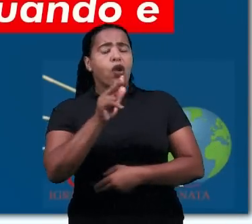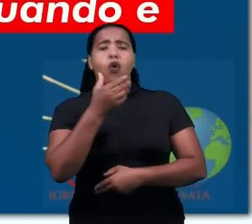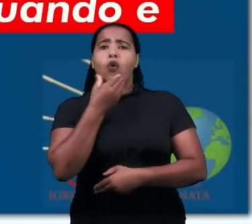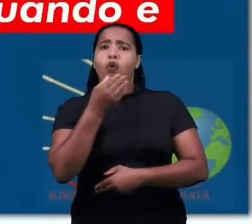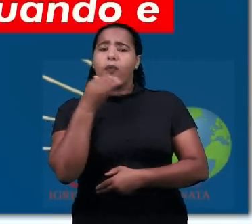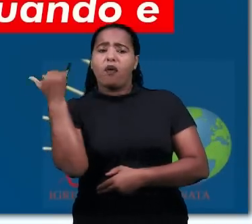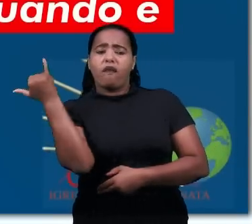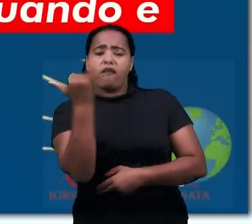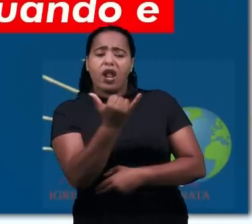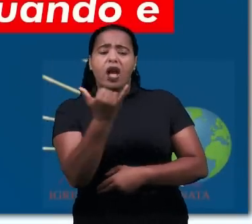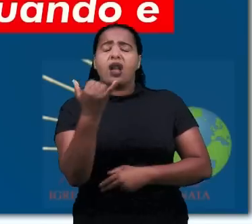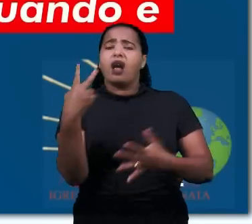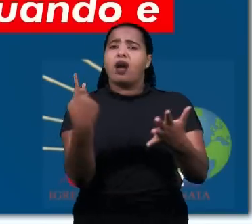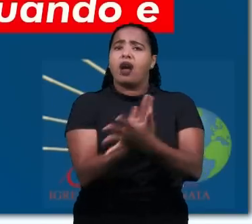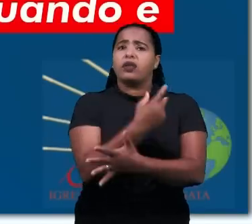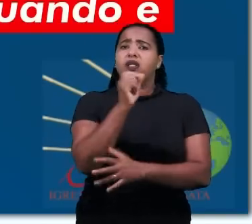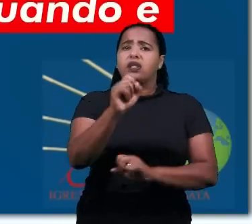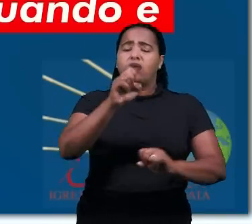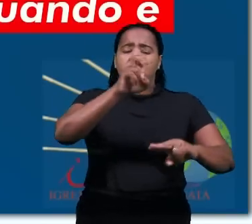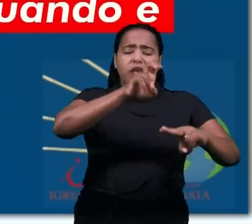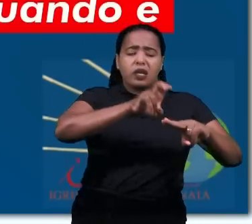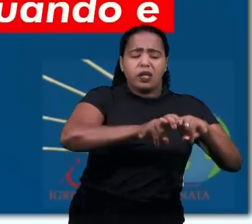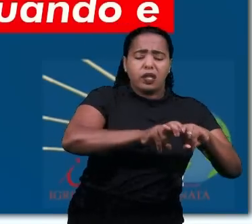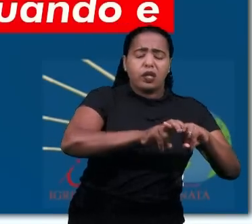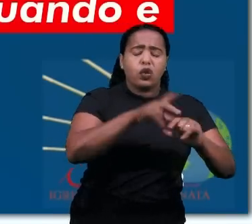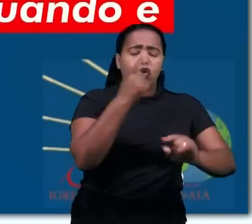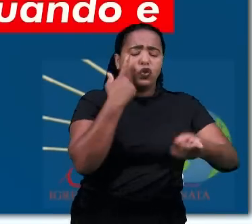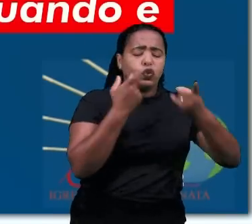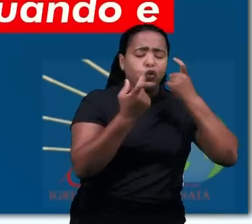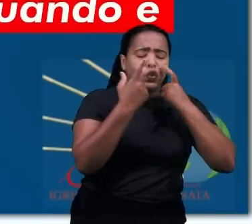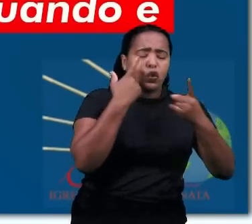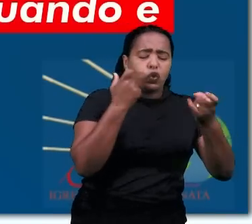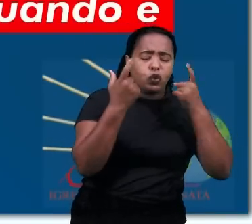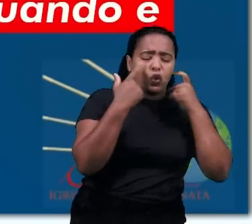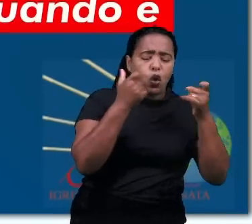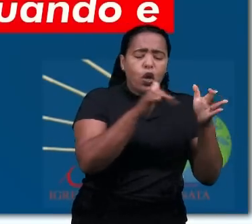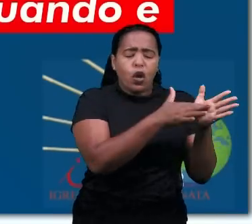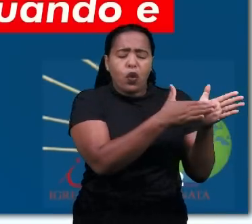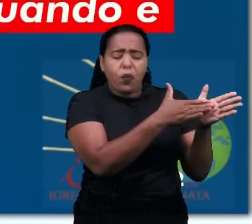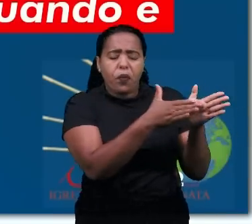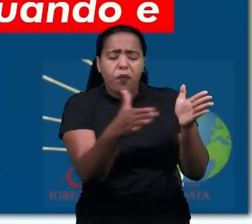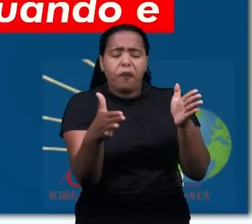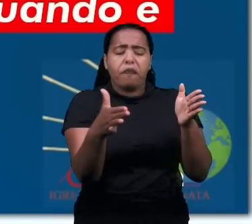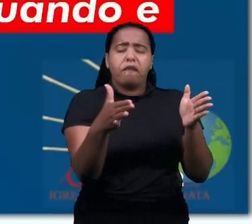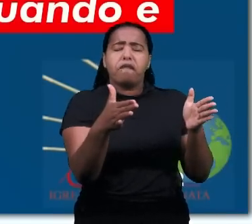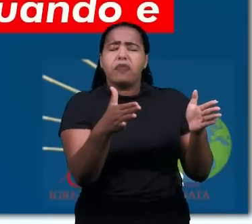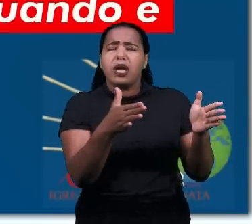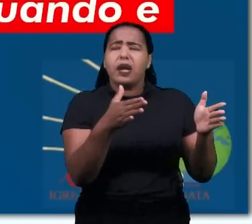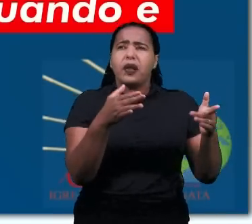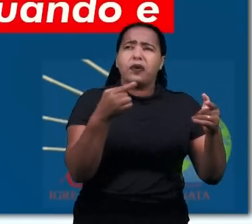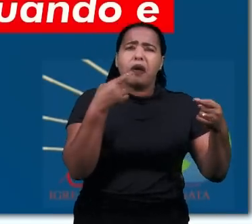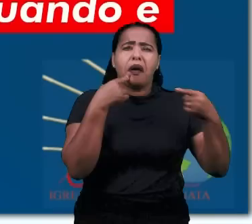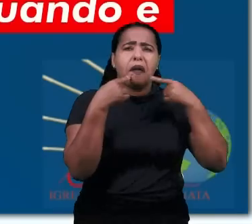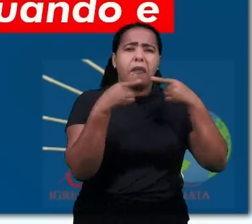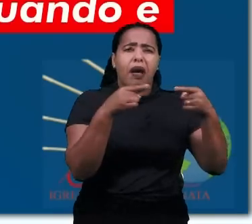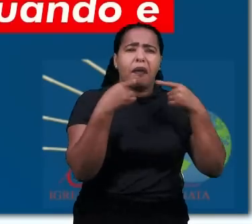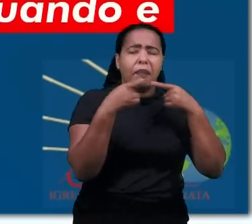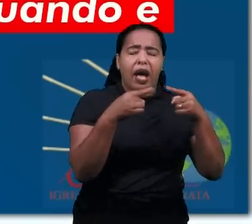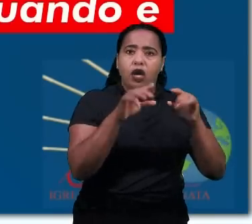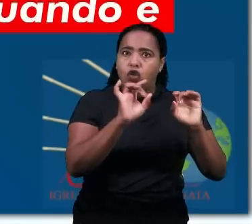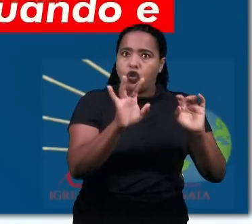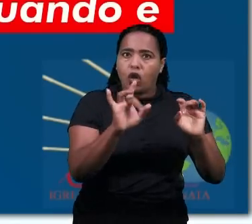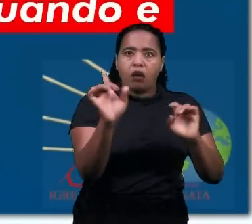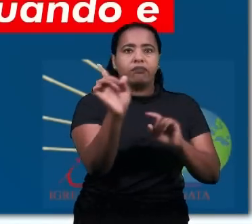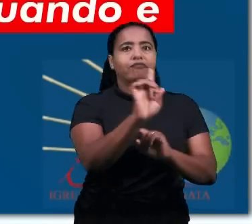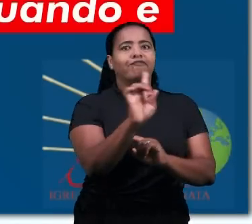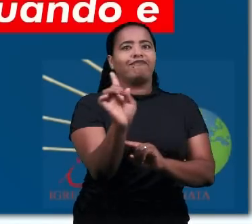assentei-me, chorei e lamentei por alguns dias. Só isso que ele fez? Não. O que